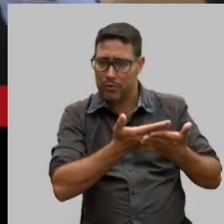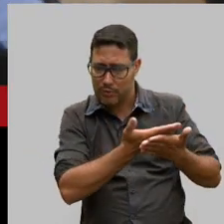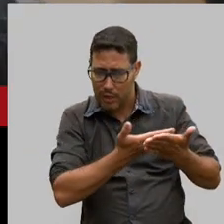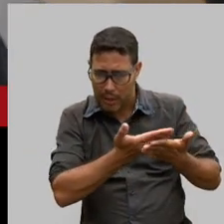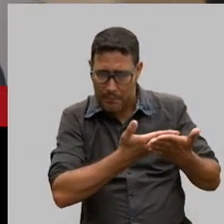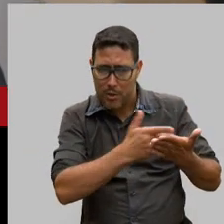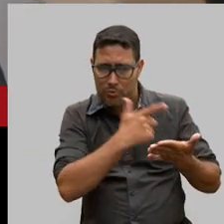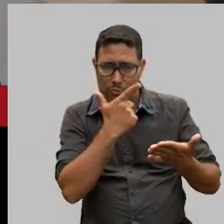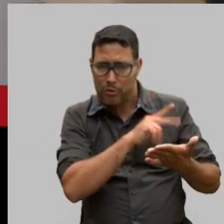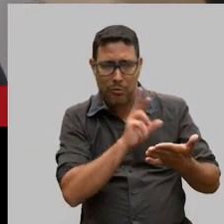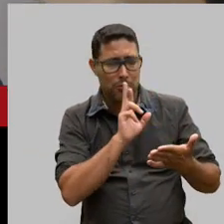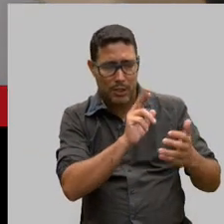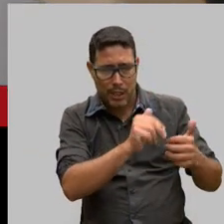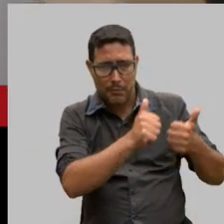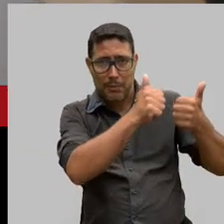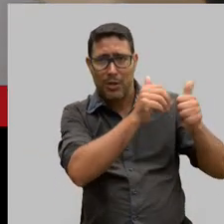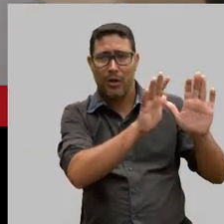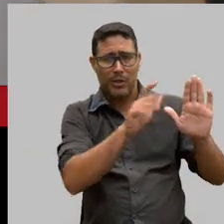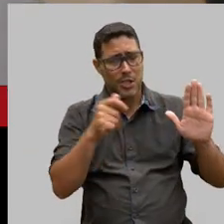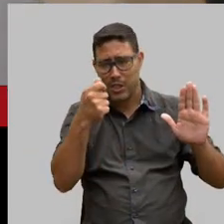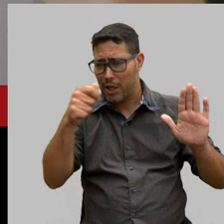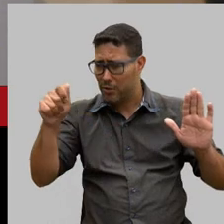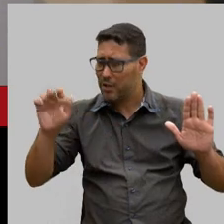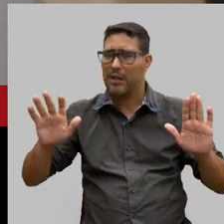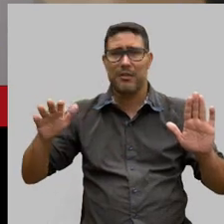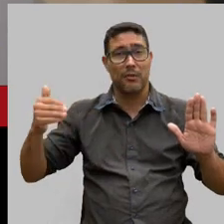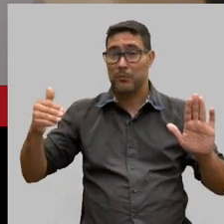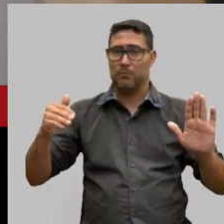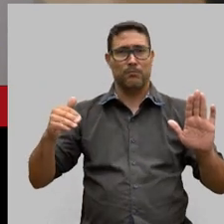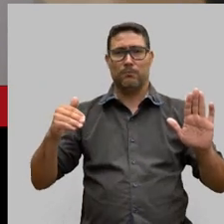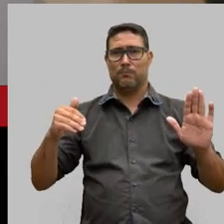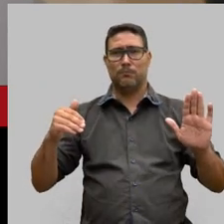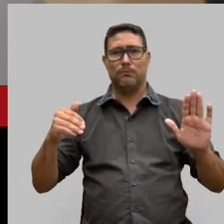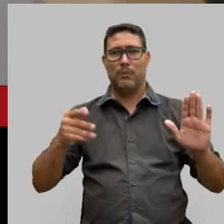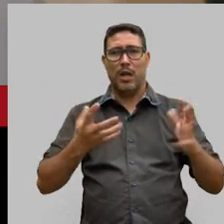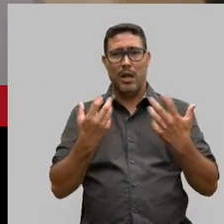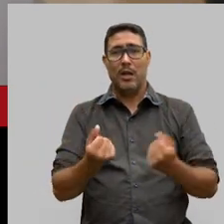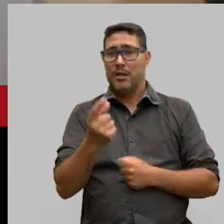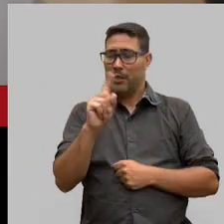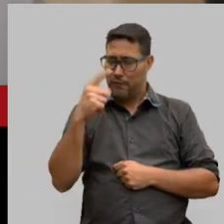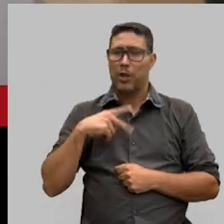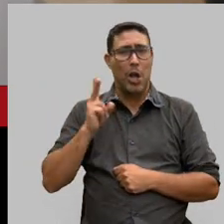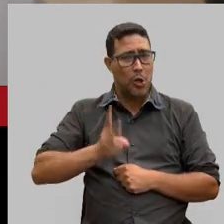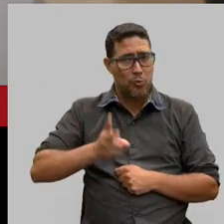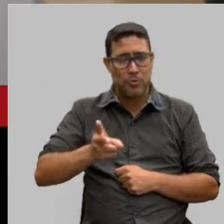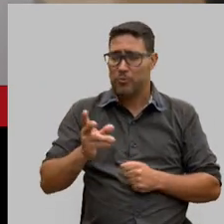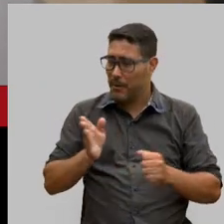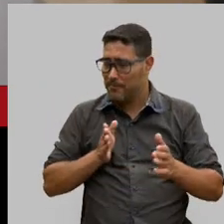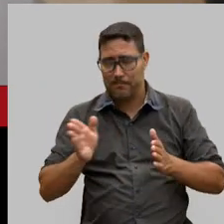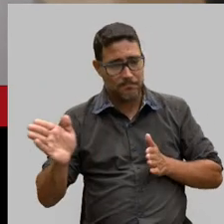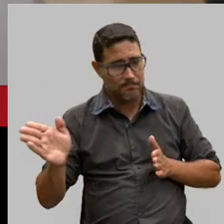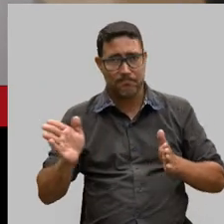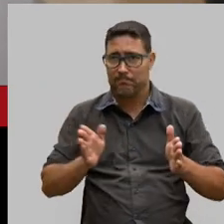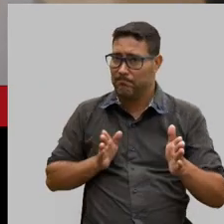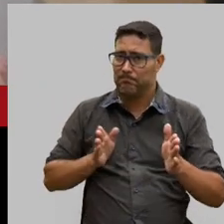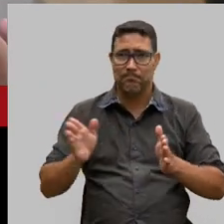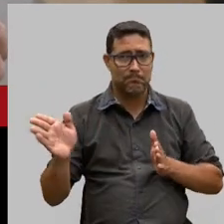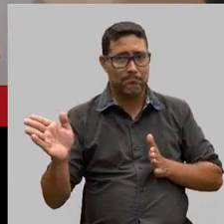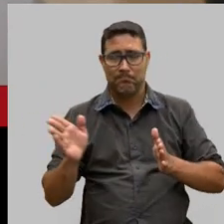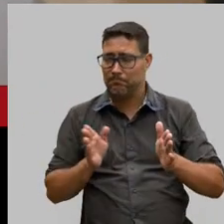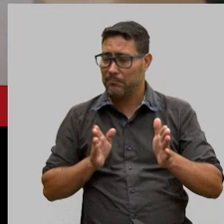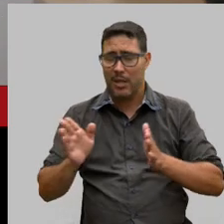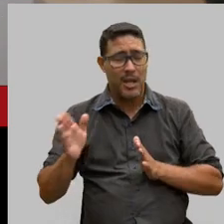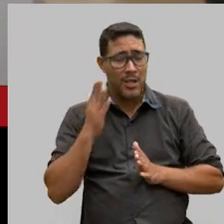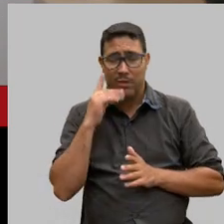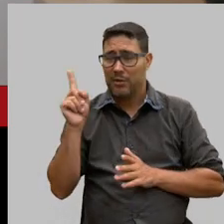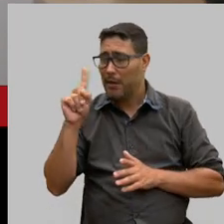e deixa que a associação vaiando não desligava não tinha como então ela falou assim eu eu não sabia o que que eu fazia com com as demandas que